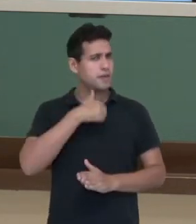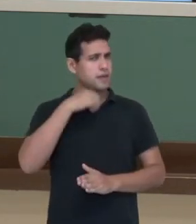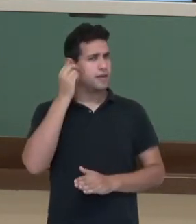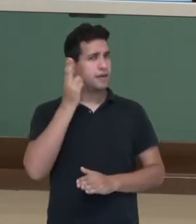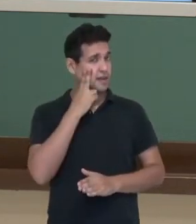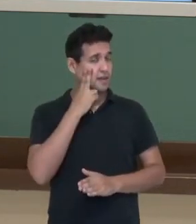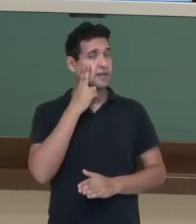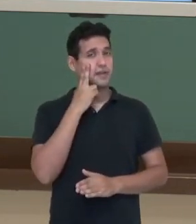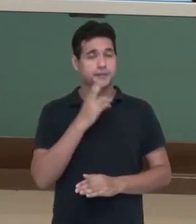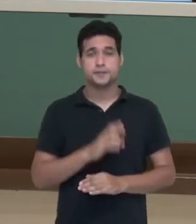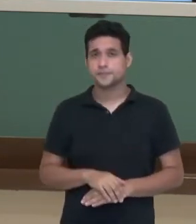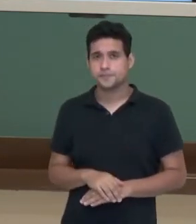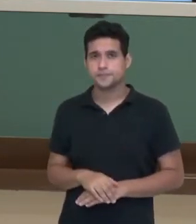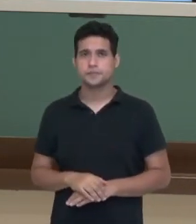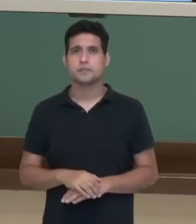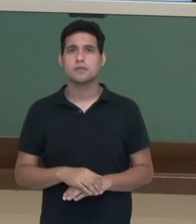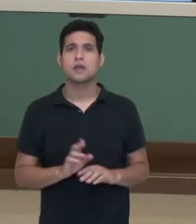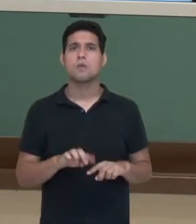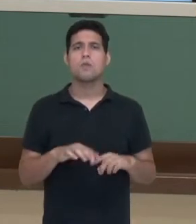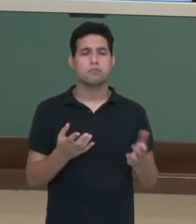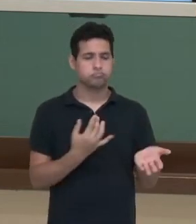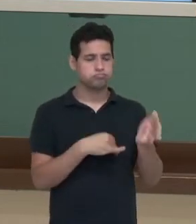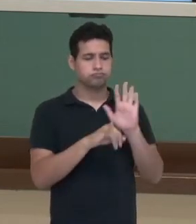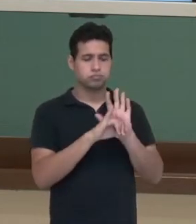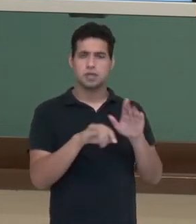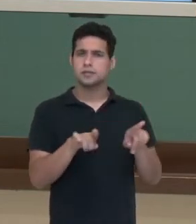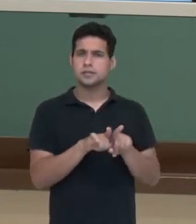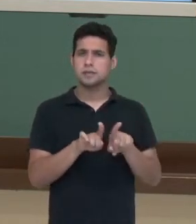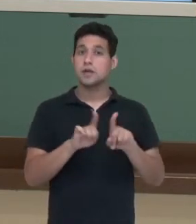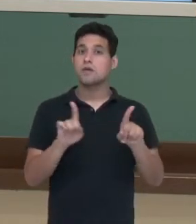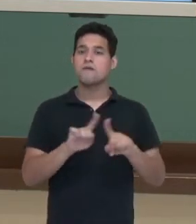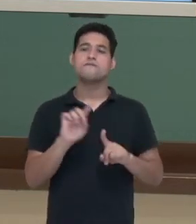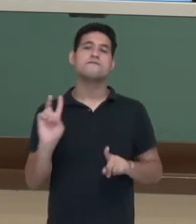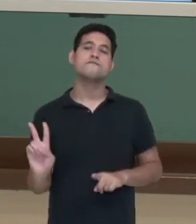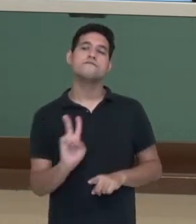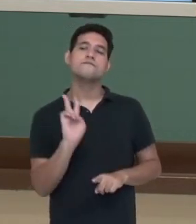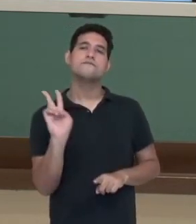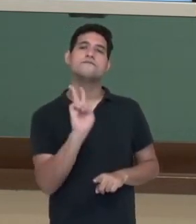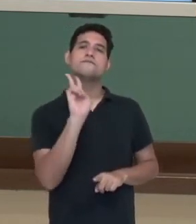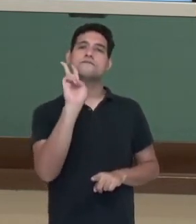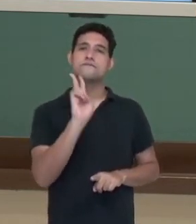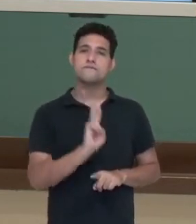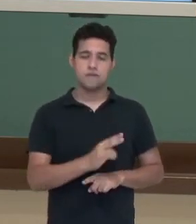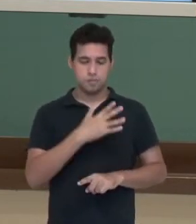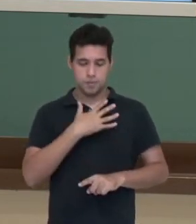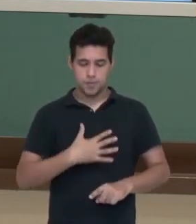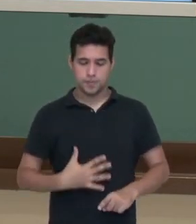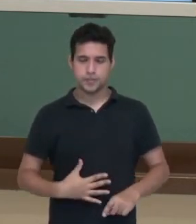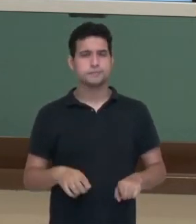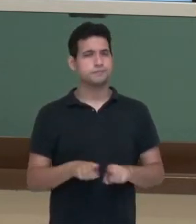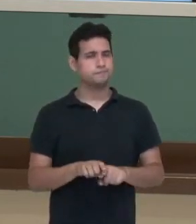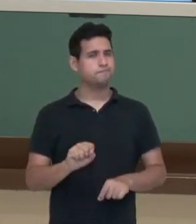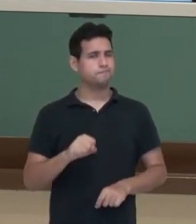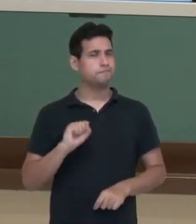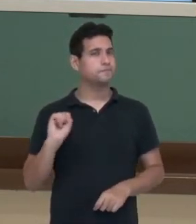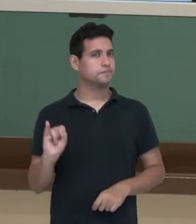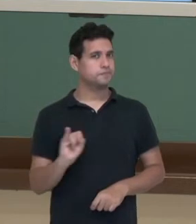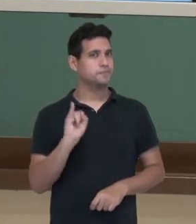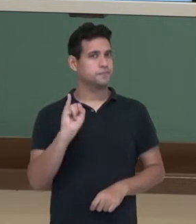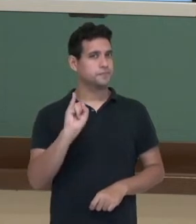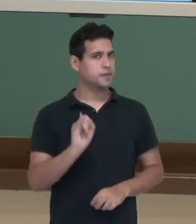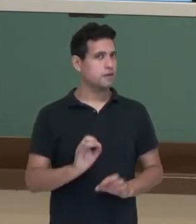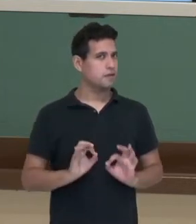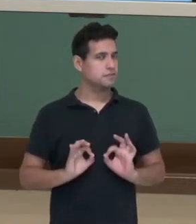negra. Que é a sua identidade e a sua valorização física bem importante.